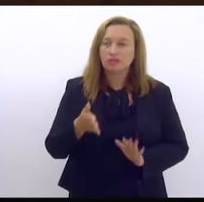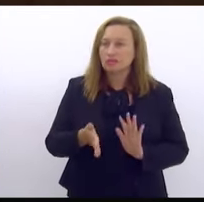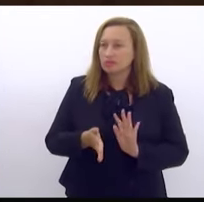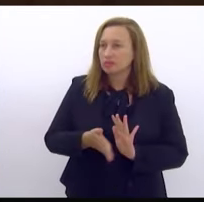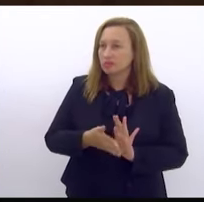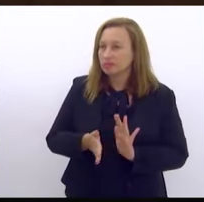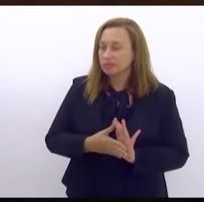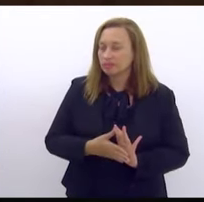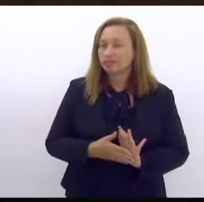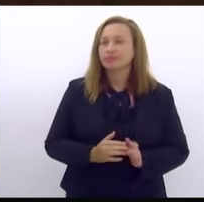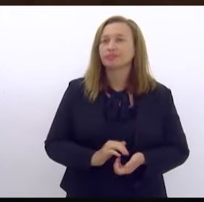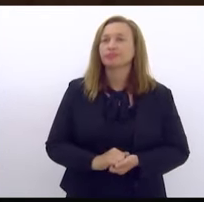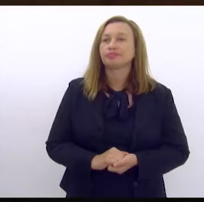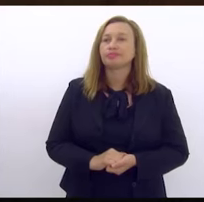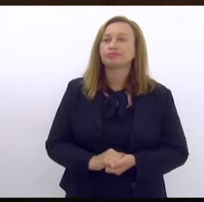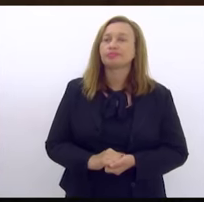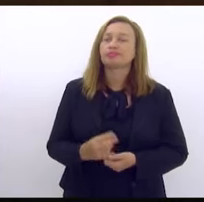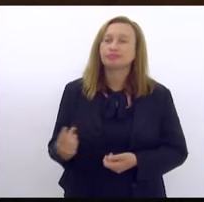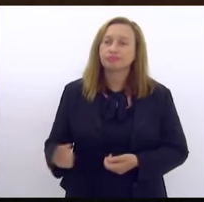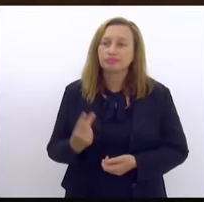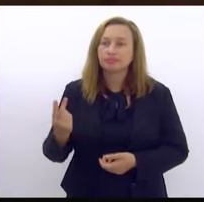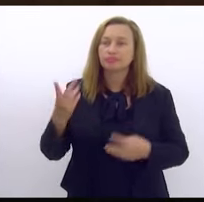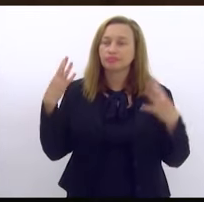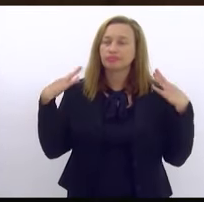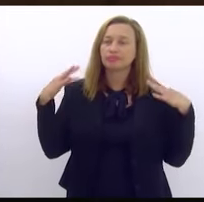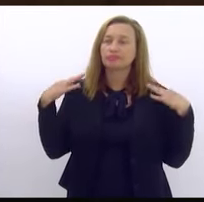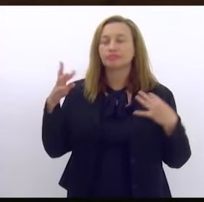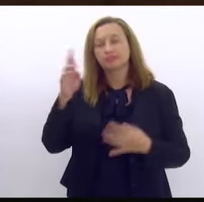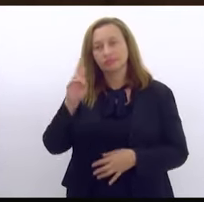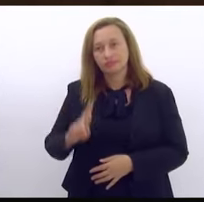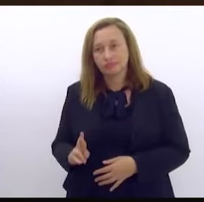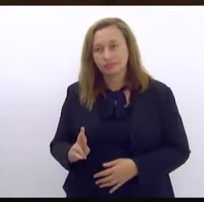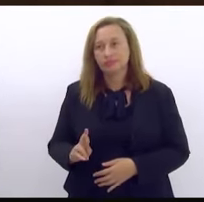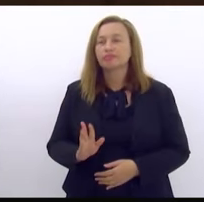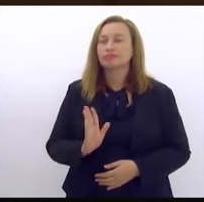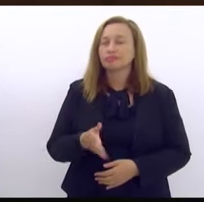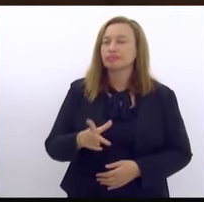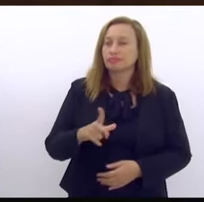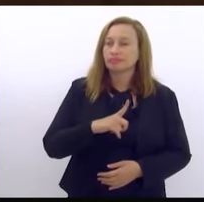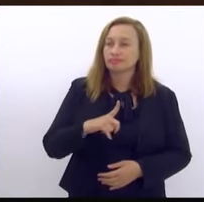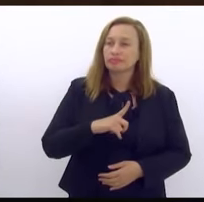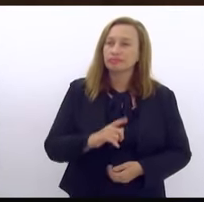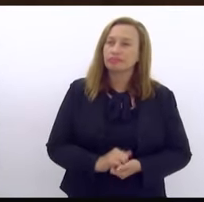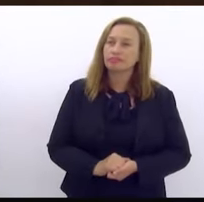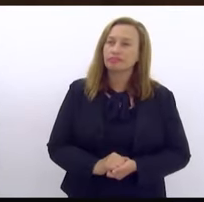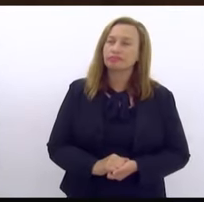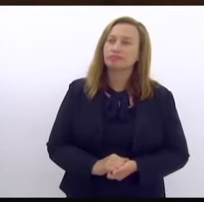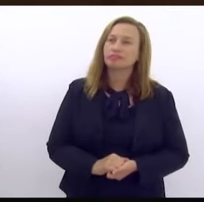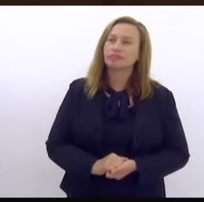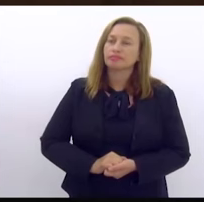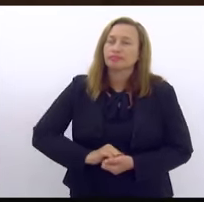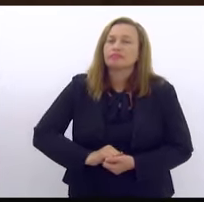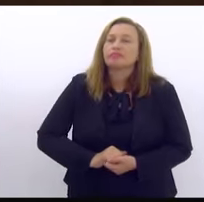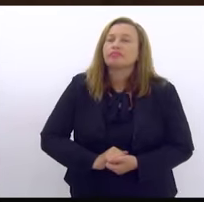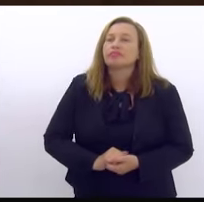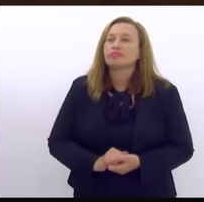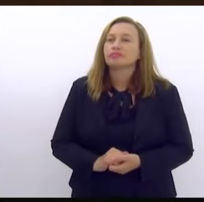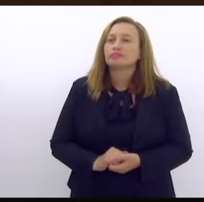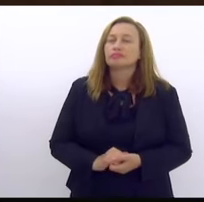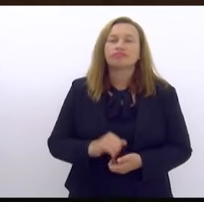proposição pretende valorizar o turismo em Resende, a cidade que já tem como turismo de aventura